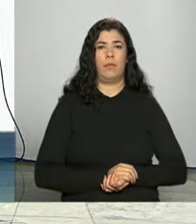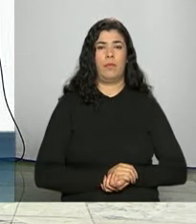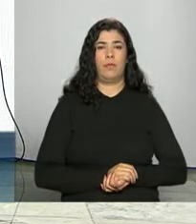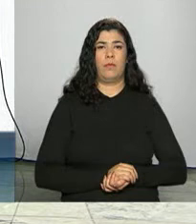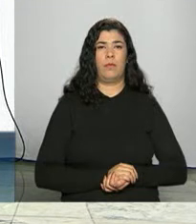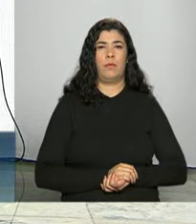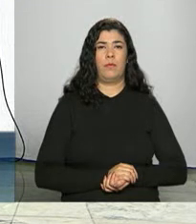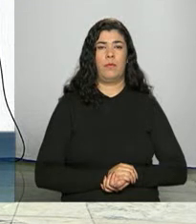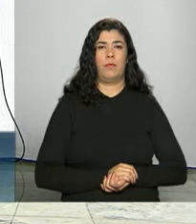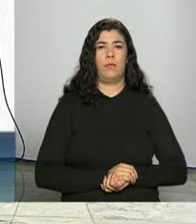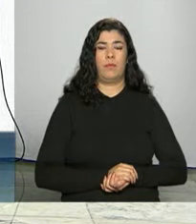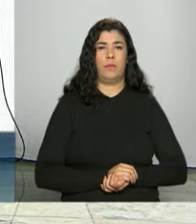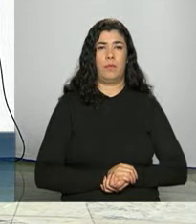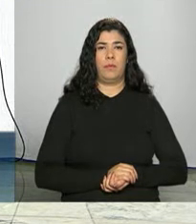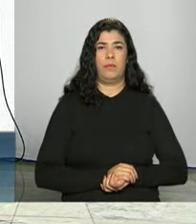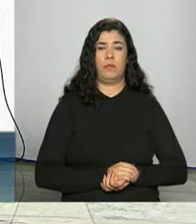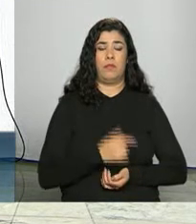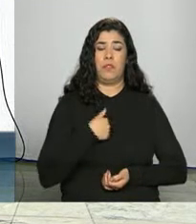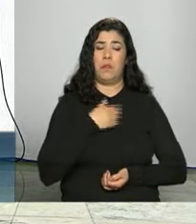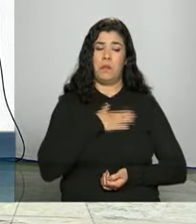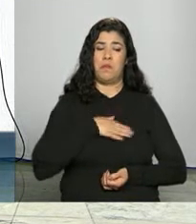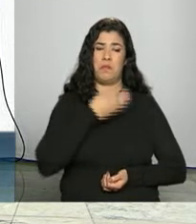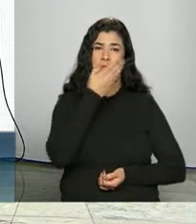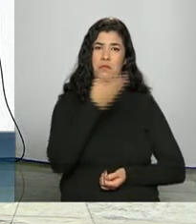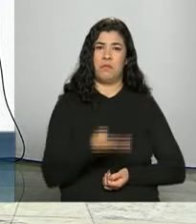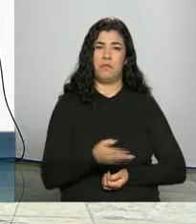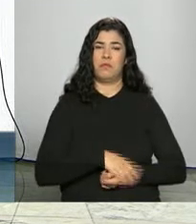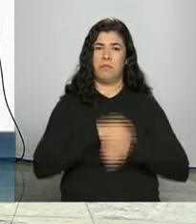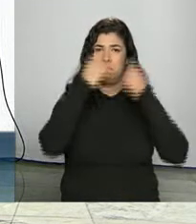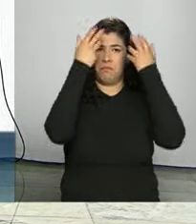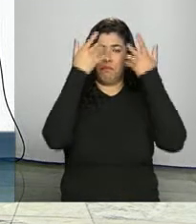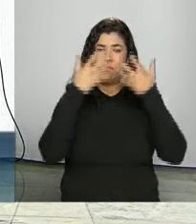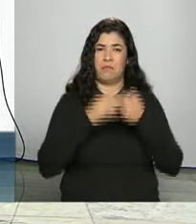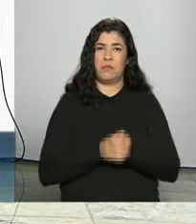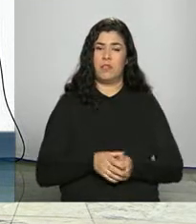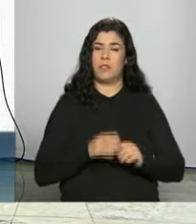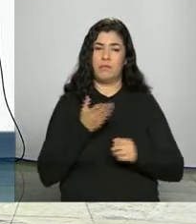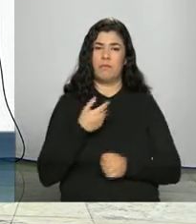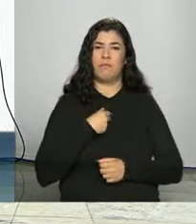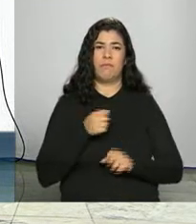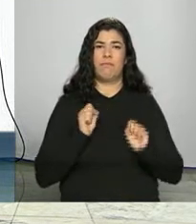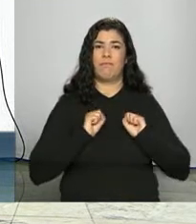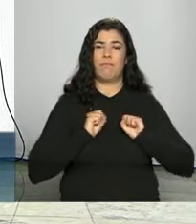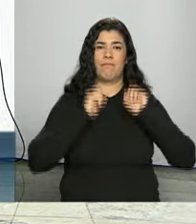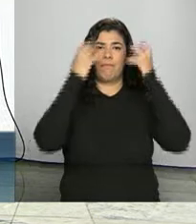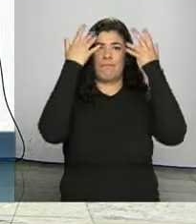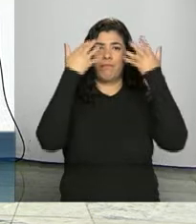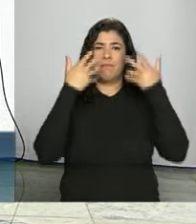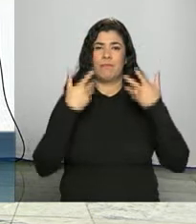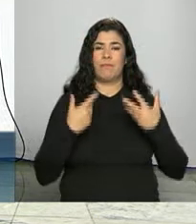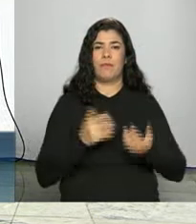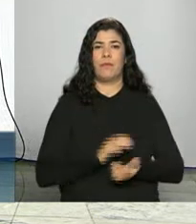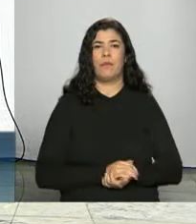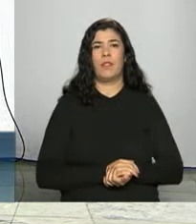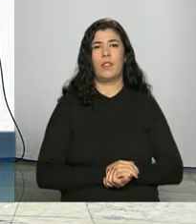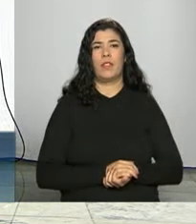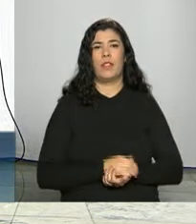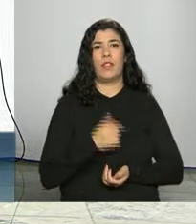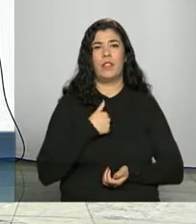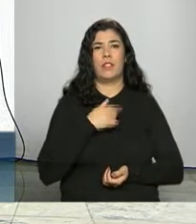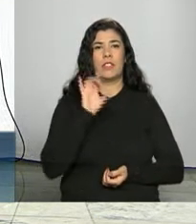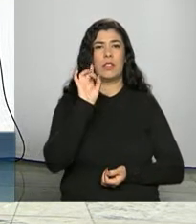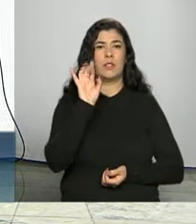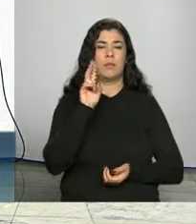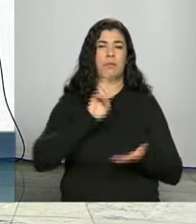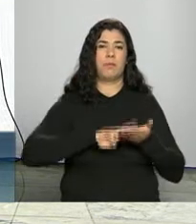Eu não eu eu tô adorando tremendamente você era especial da água